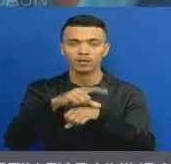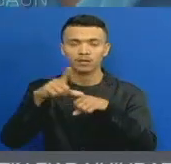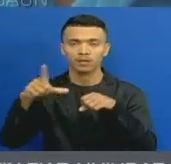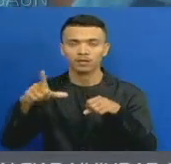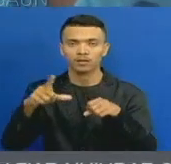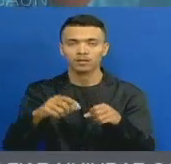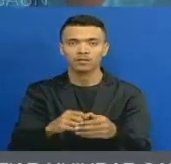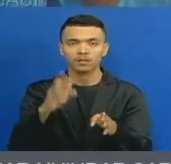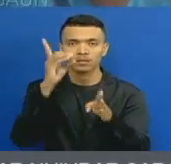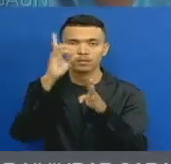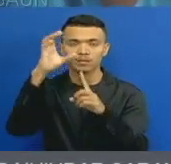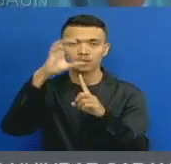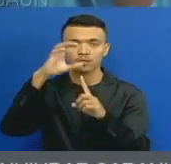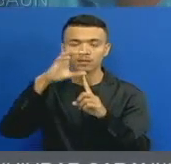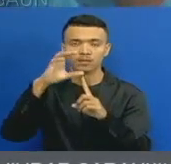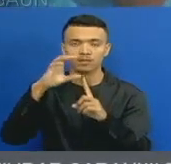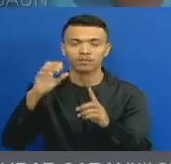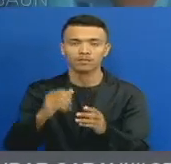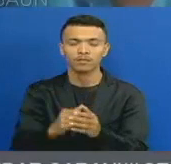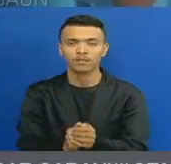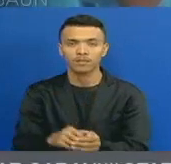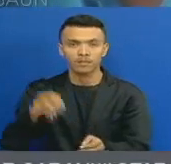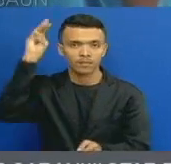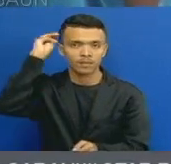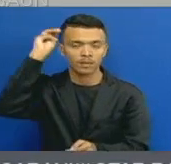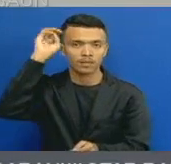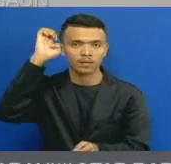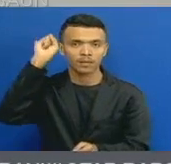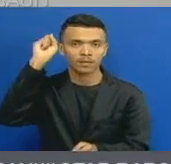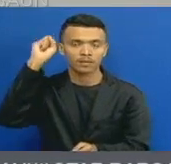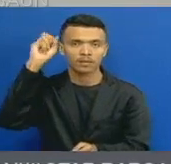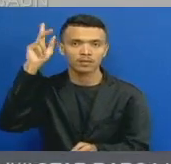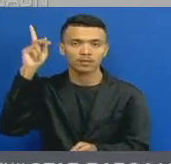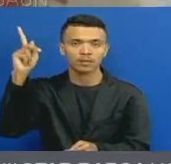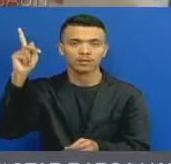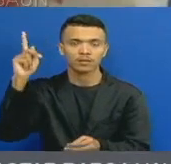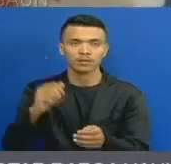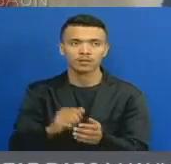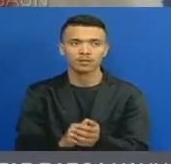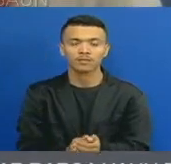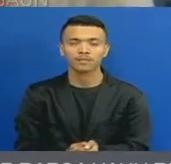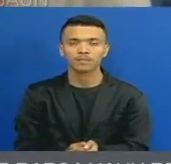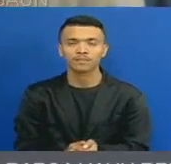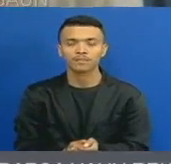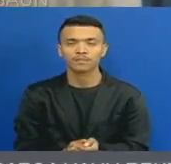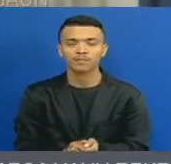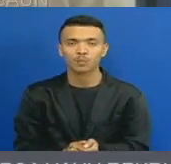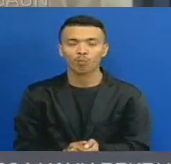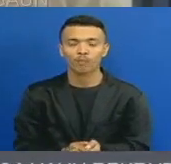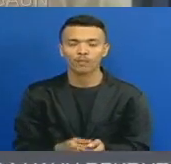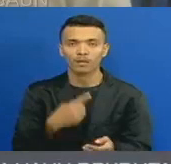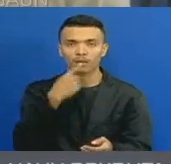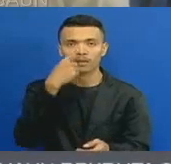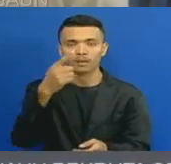no dirigente cargo chefia. Ministro de Ensino Superior, Ciência e Cultura, Longinus dos Santos, e a minha intervenção